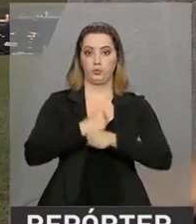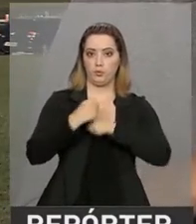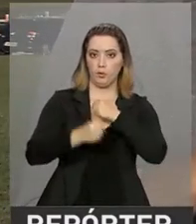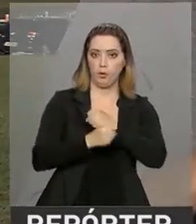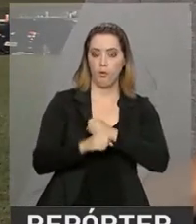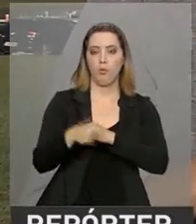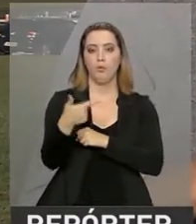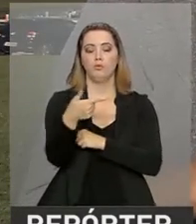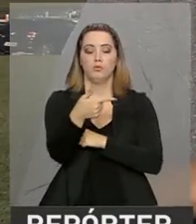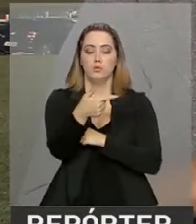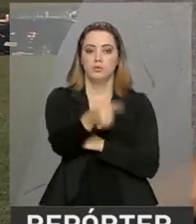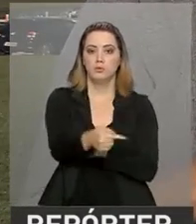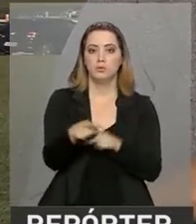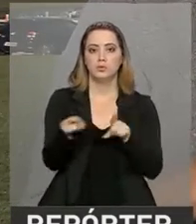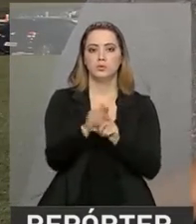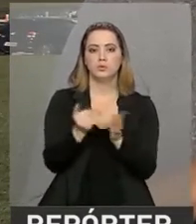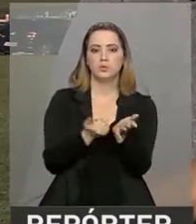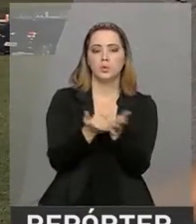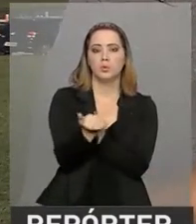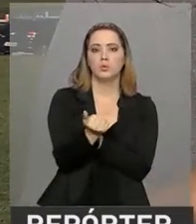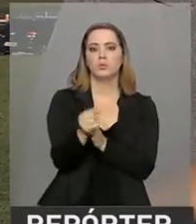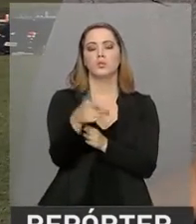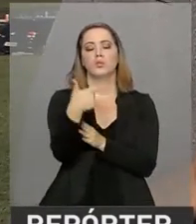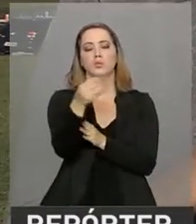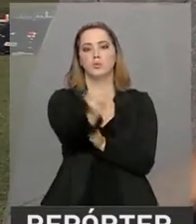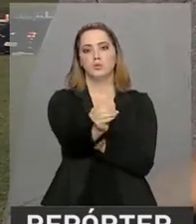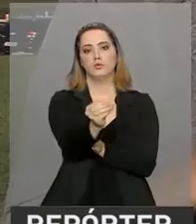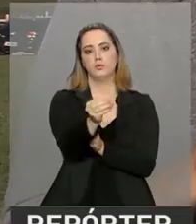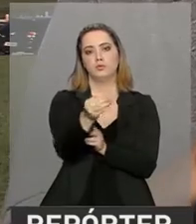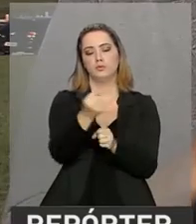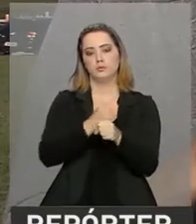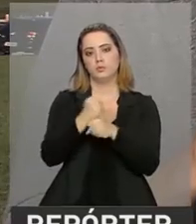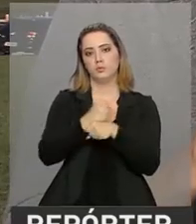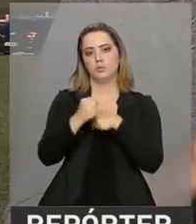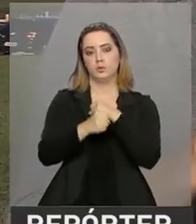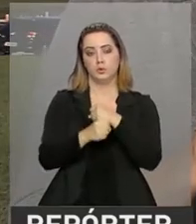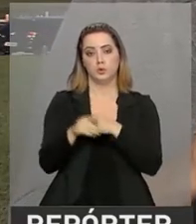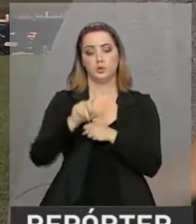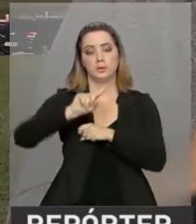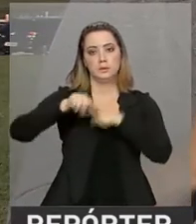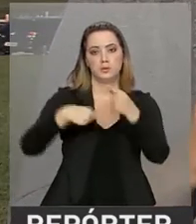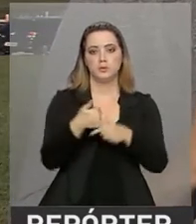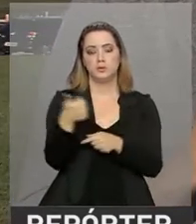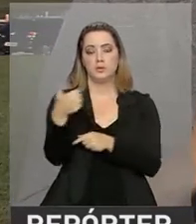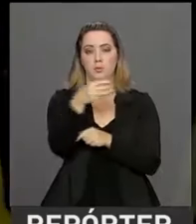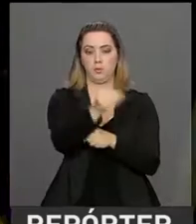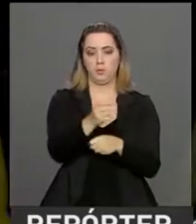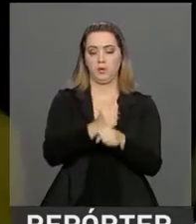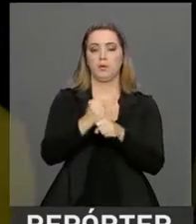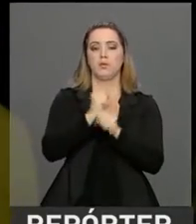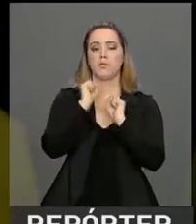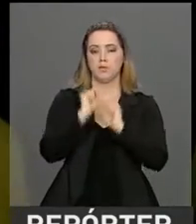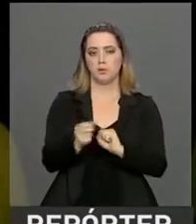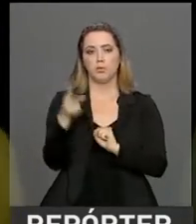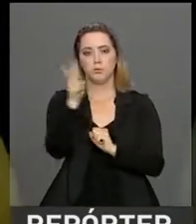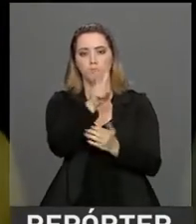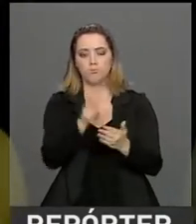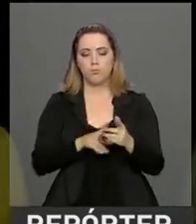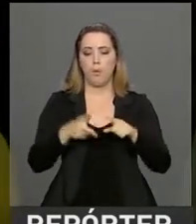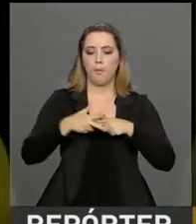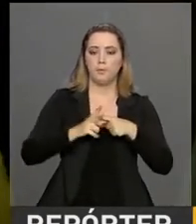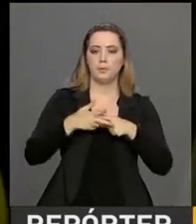ideia é que o novo regime fiscal tenha validade de 20 anos, com uma revisão das regras no meio do período. Eu não tenho dúvidas